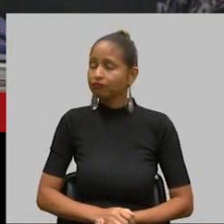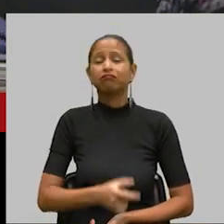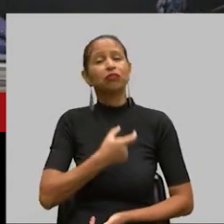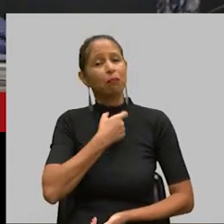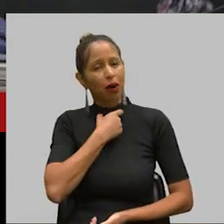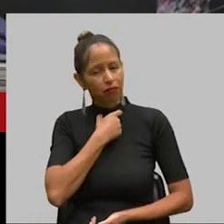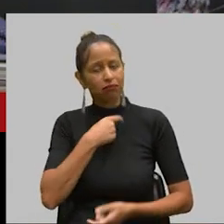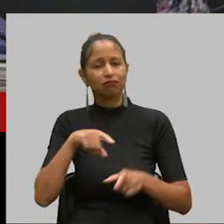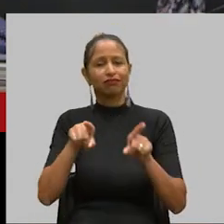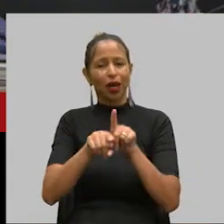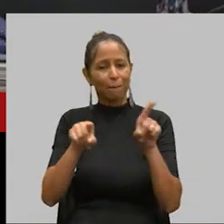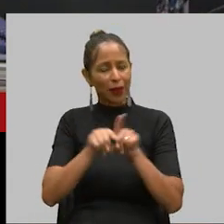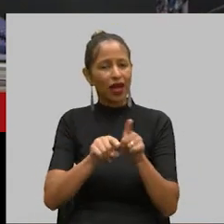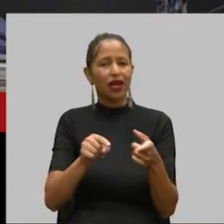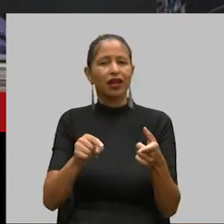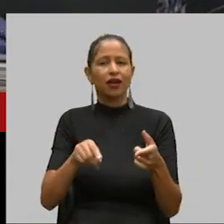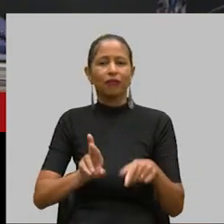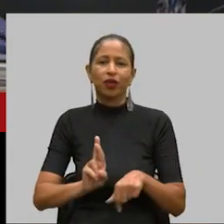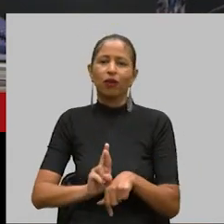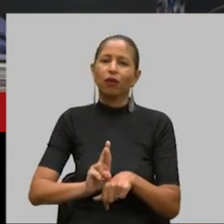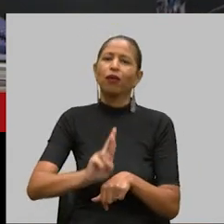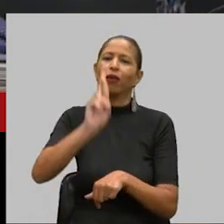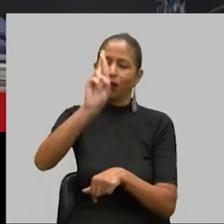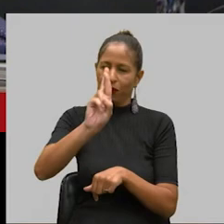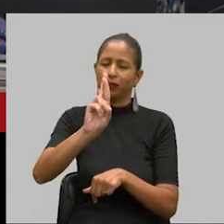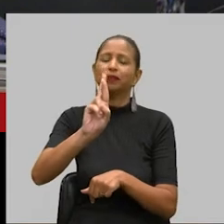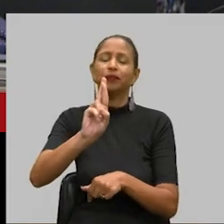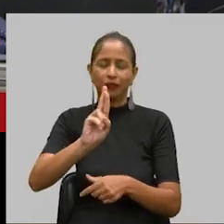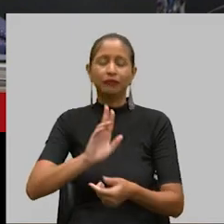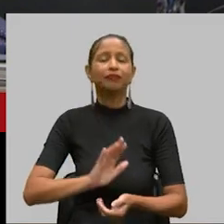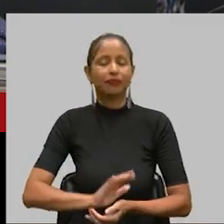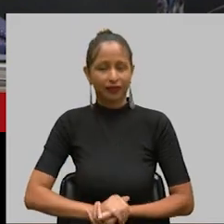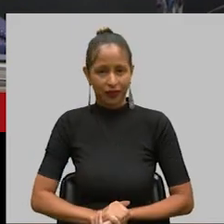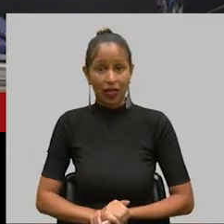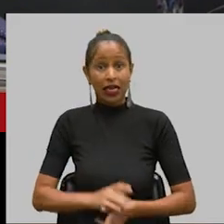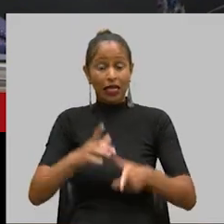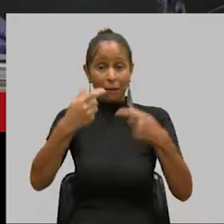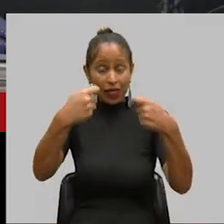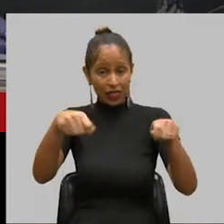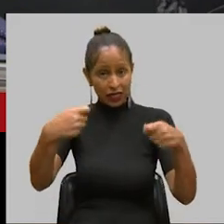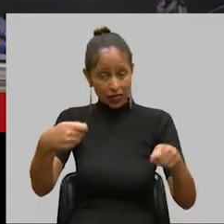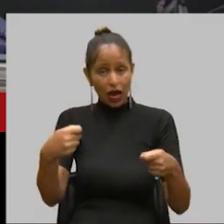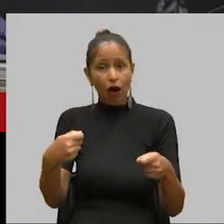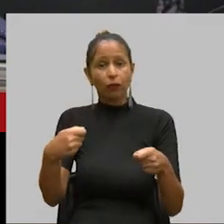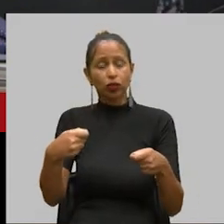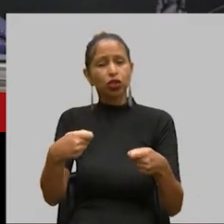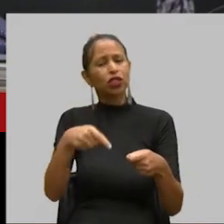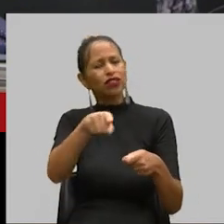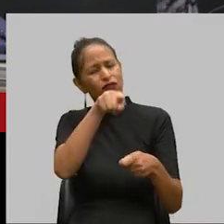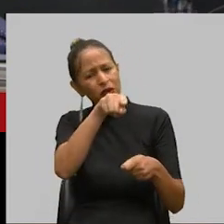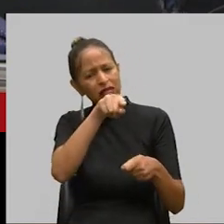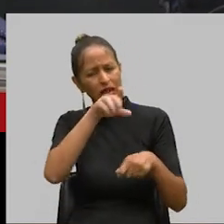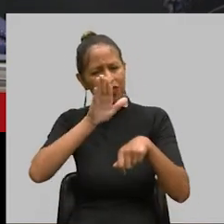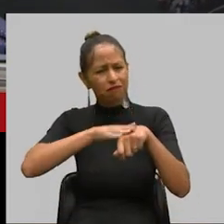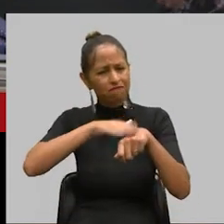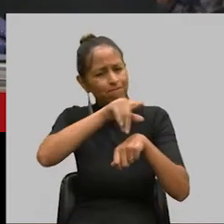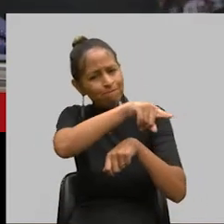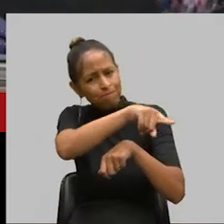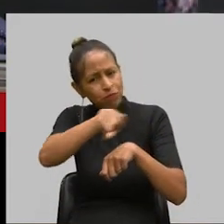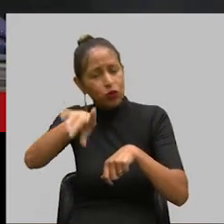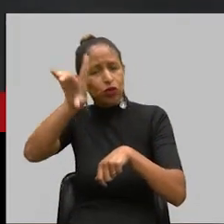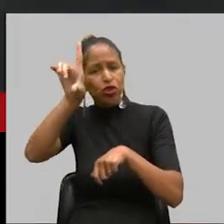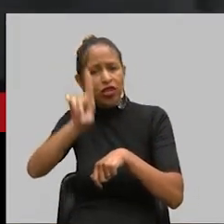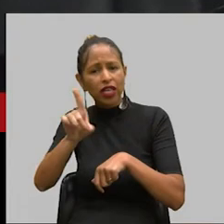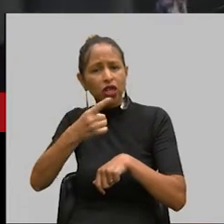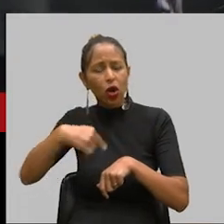reitores professores sobretudo que estamos na região Rural precisamos dos mandatos de vocês para garantir o direito das